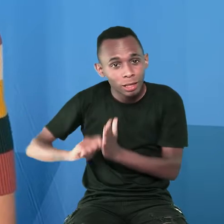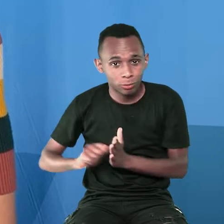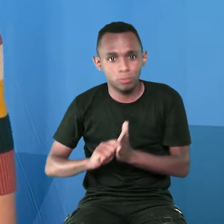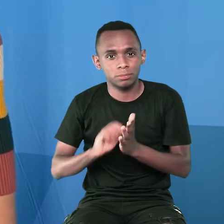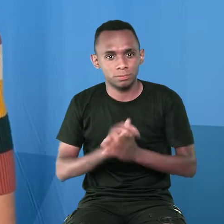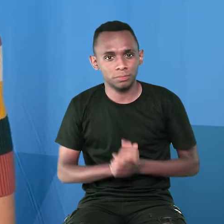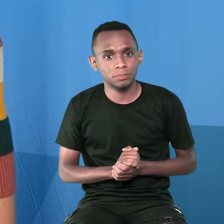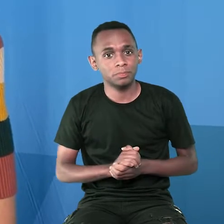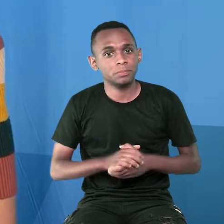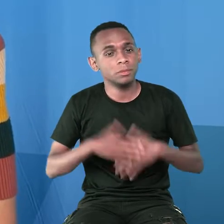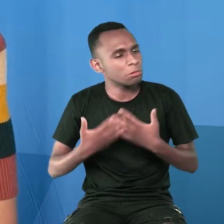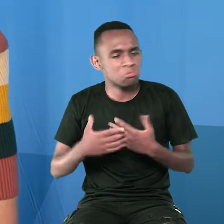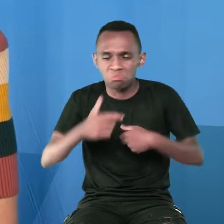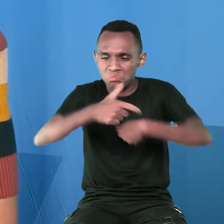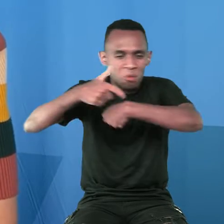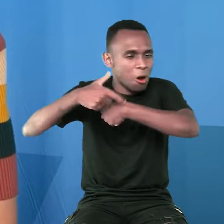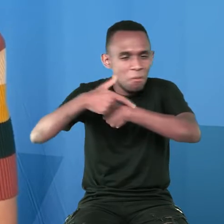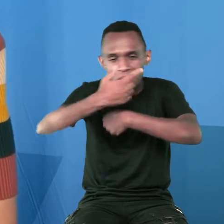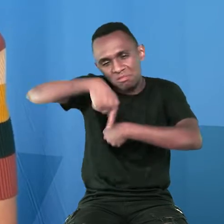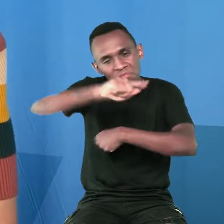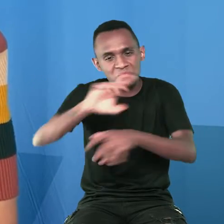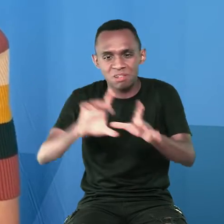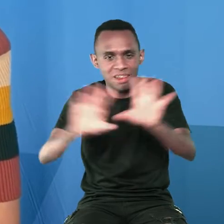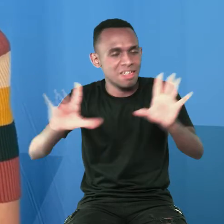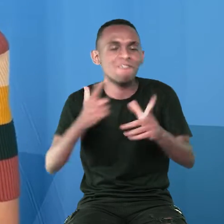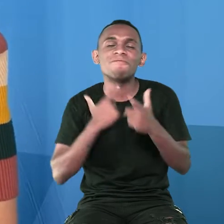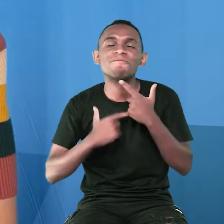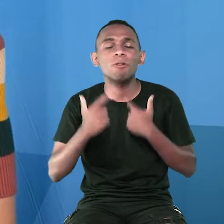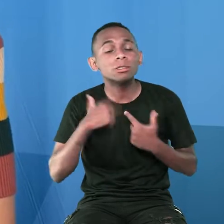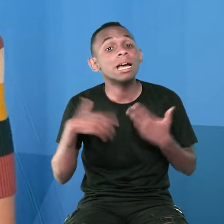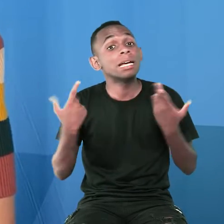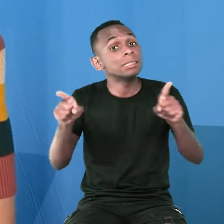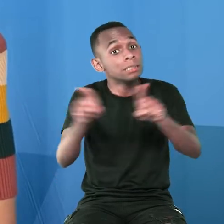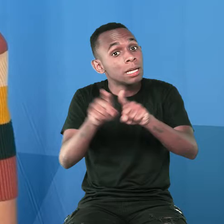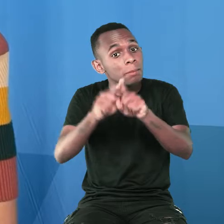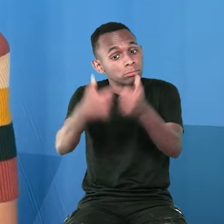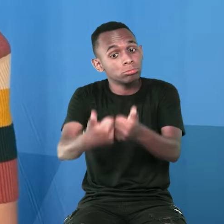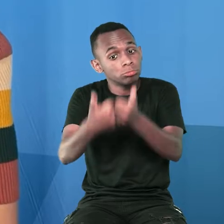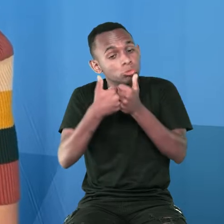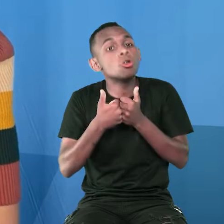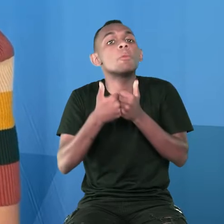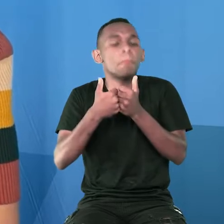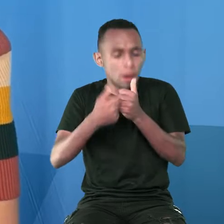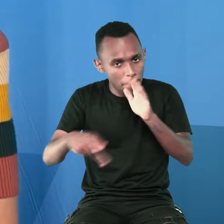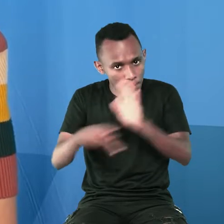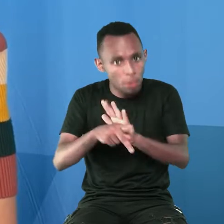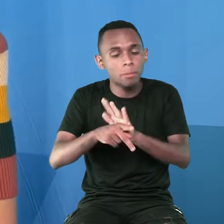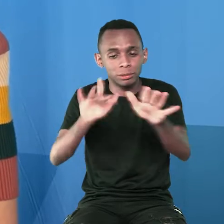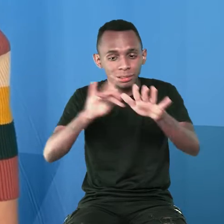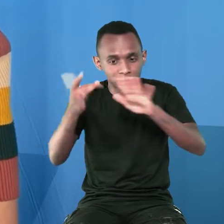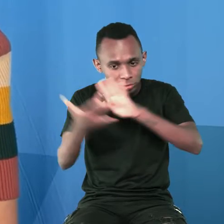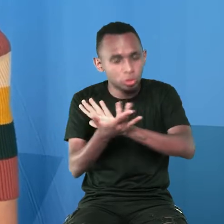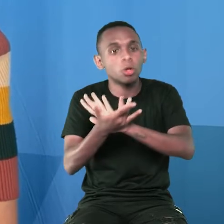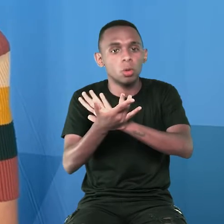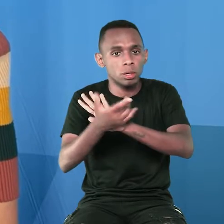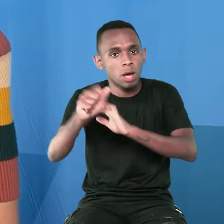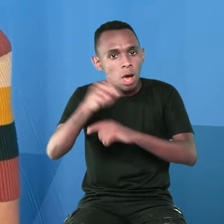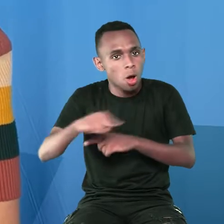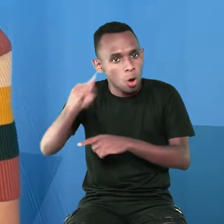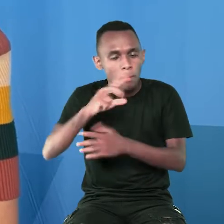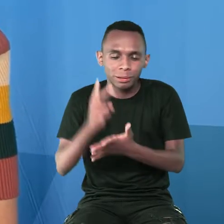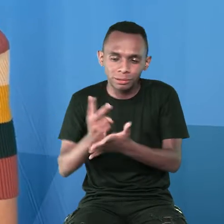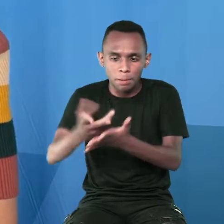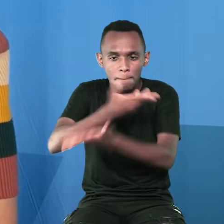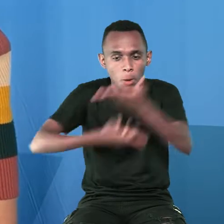autoras, a hora que você quiser e onde você quiser. Acompanhe também o Sempre um Papo nas redes sociais, Sempre um